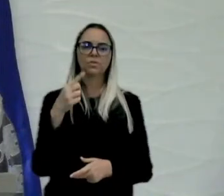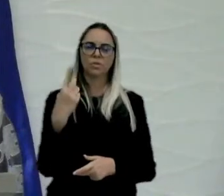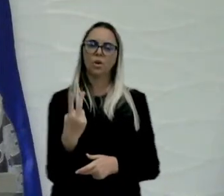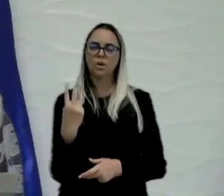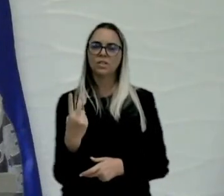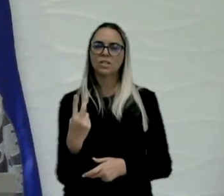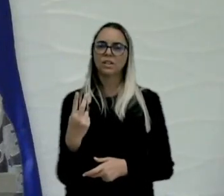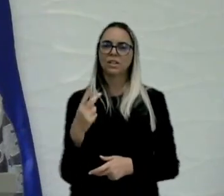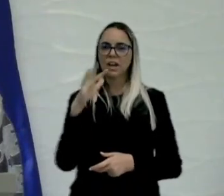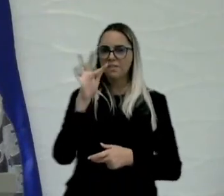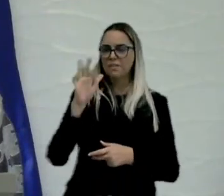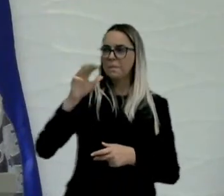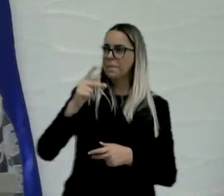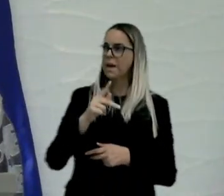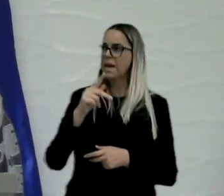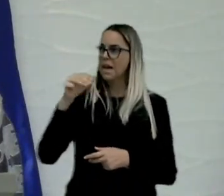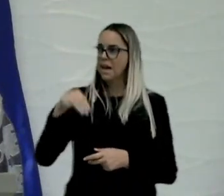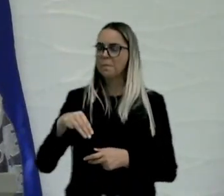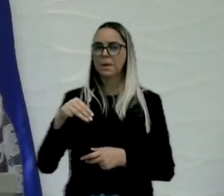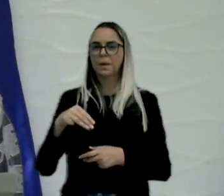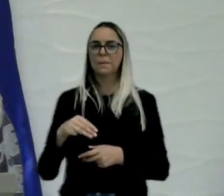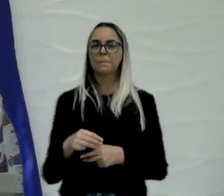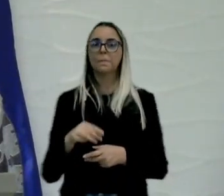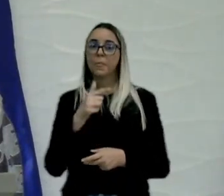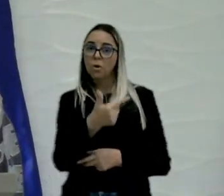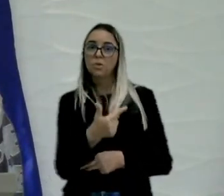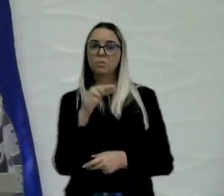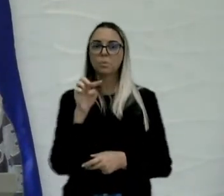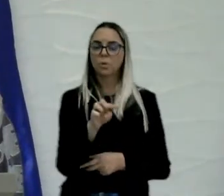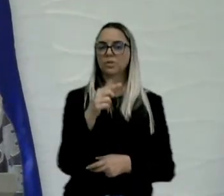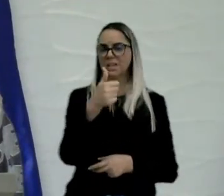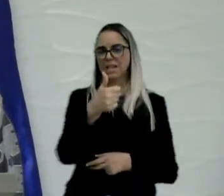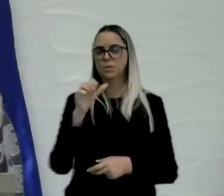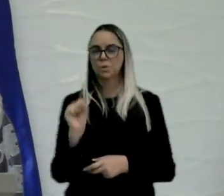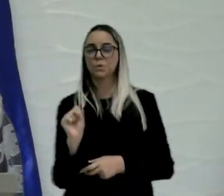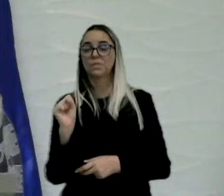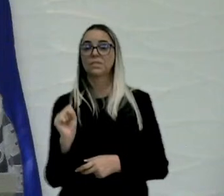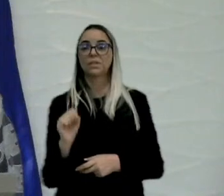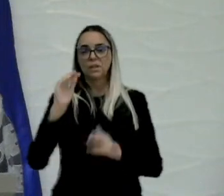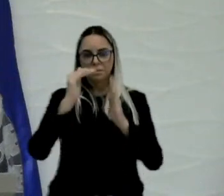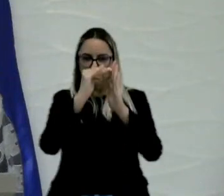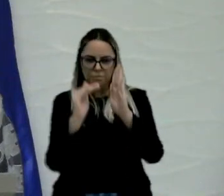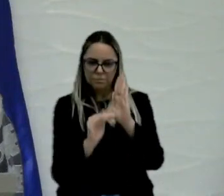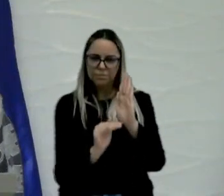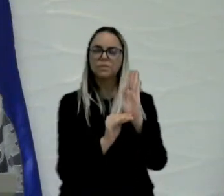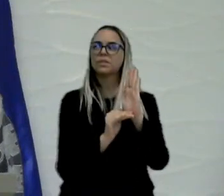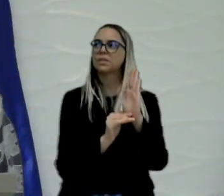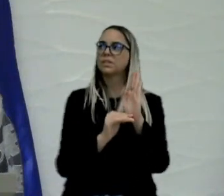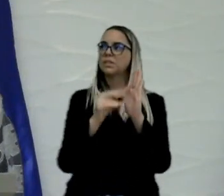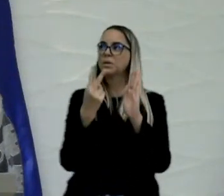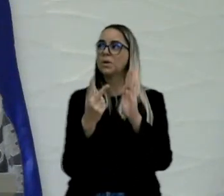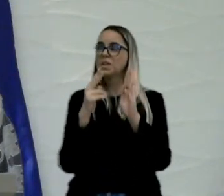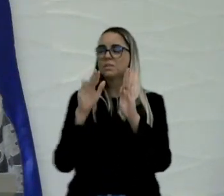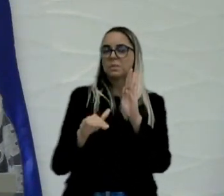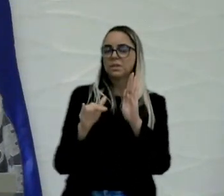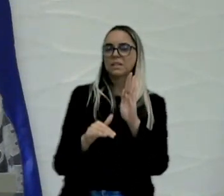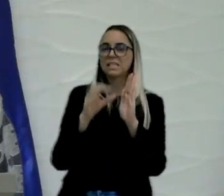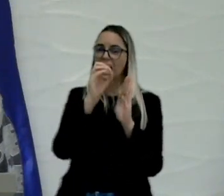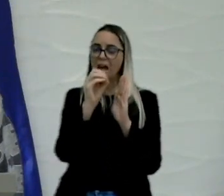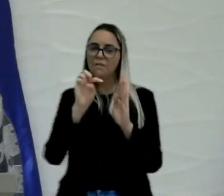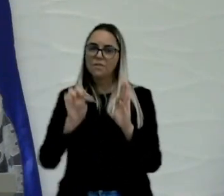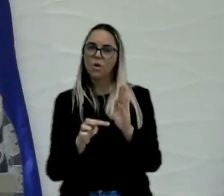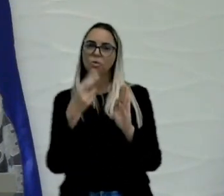caiu 2.2 tá em 2.18 que todo ano vai aí dois pontos dois pontinhos 0,2